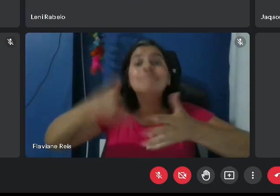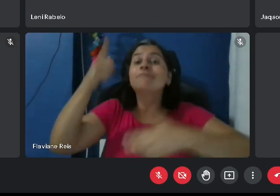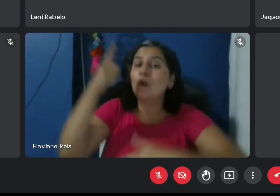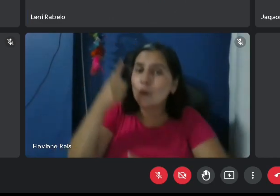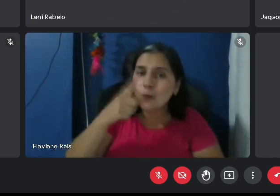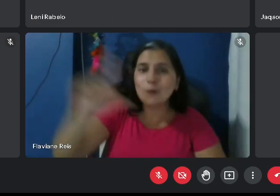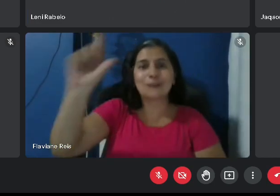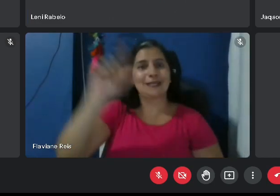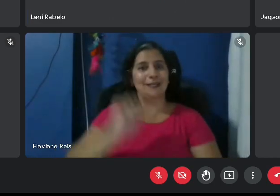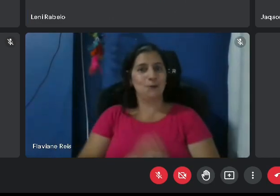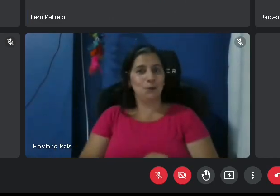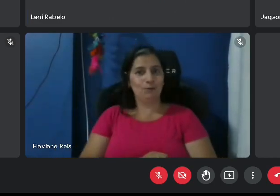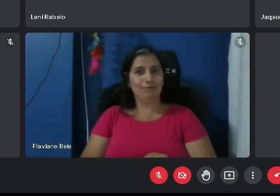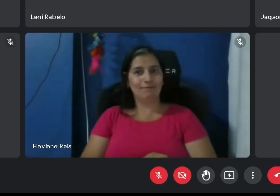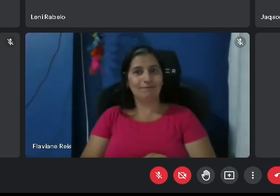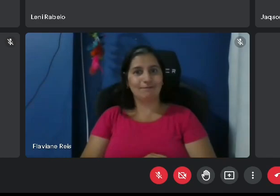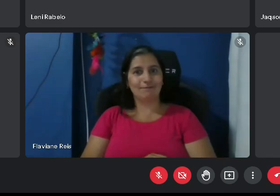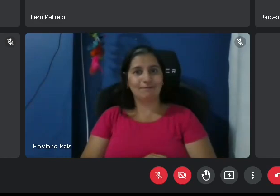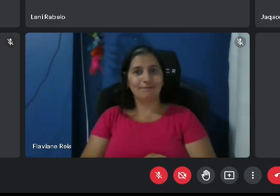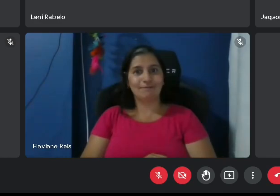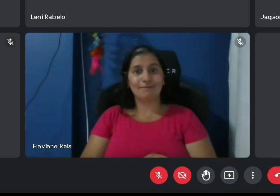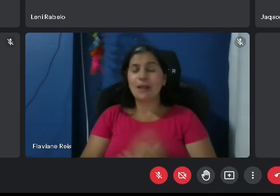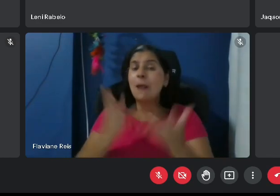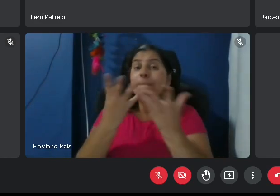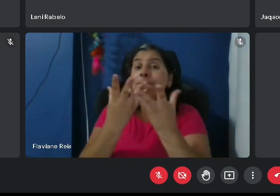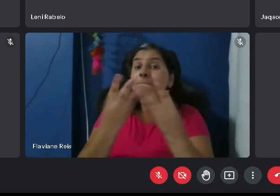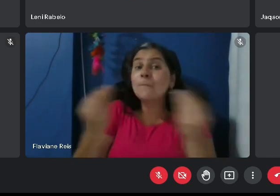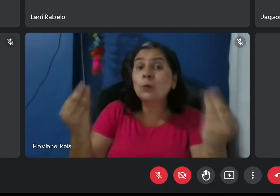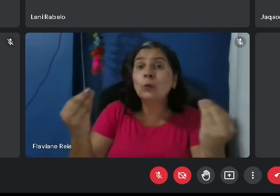artigos em Libras, nós conseguimos.